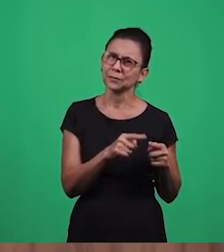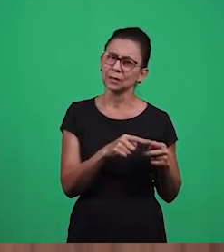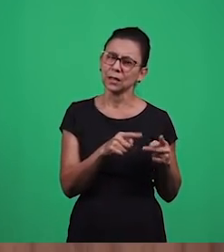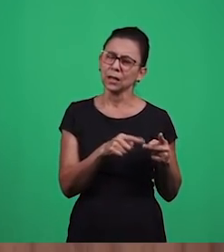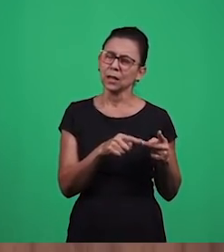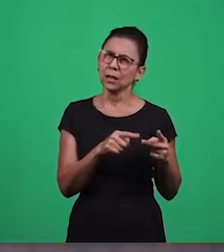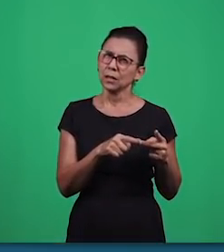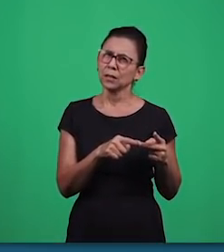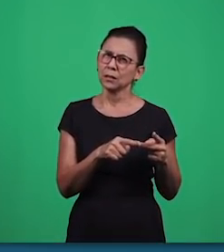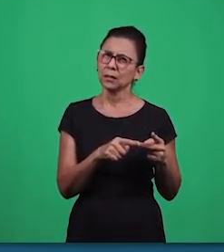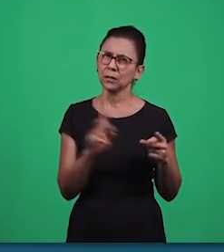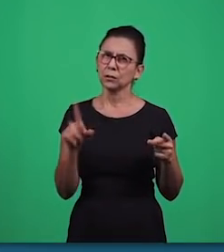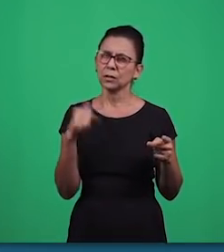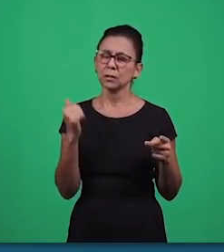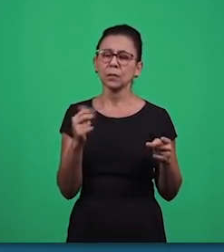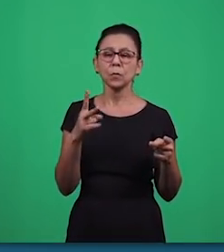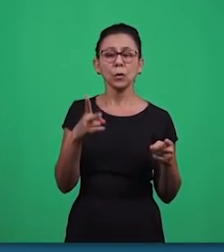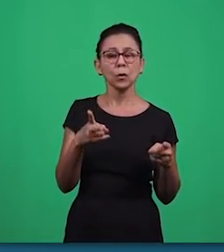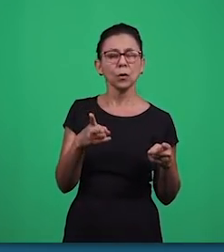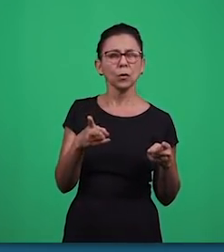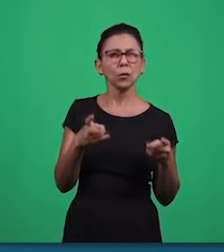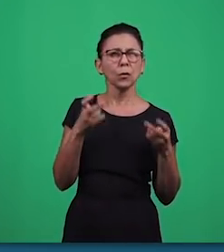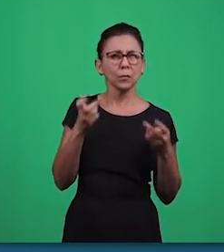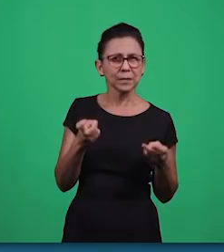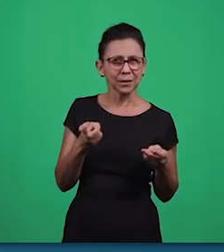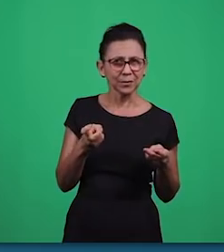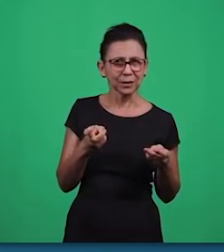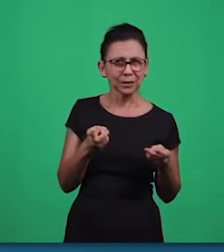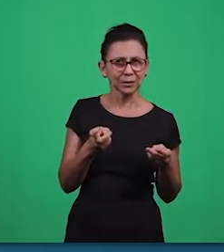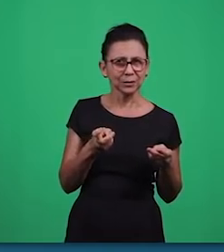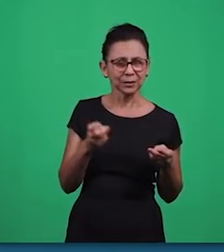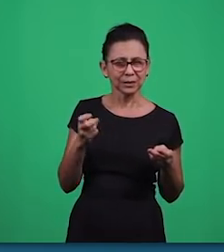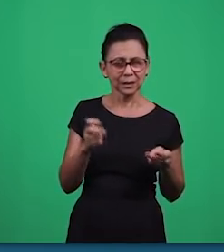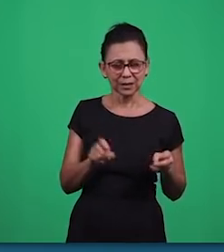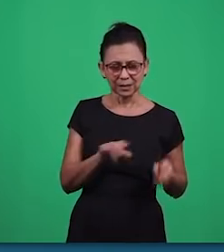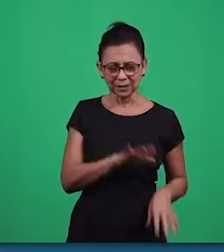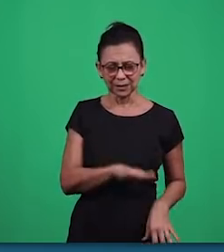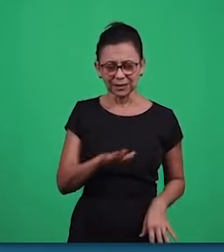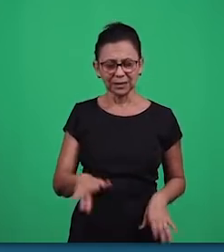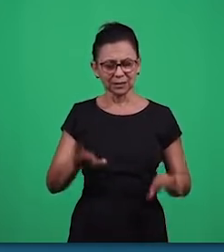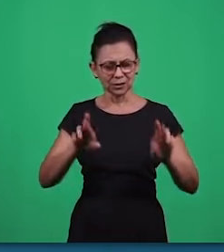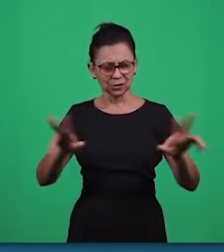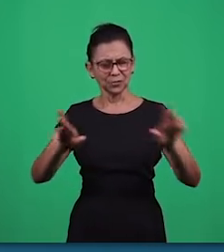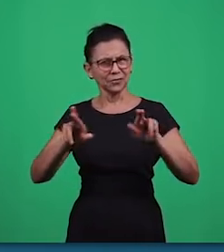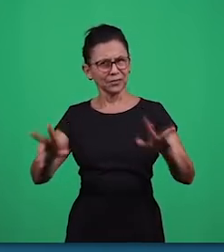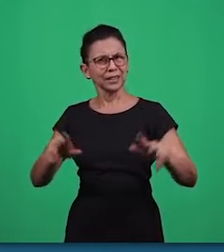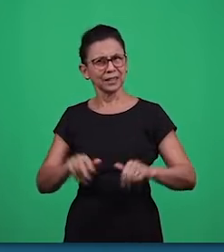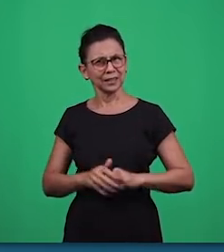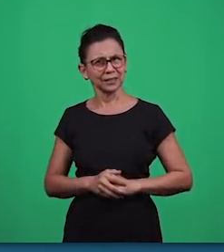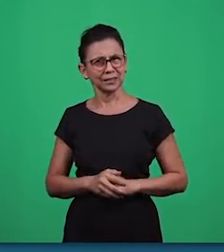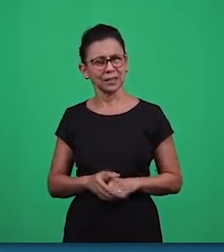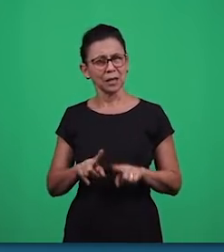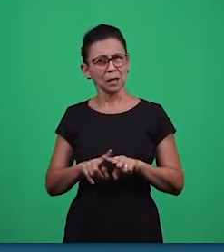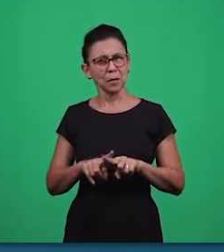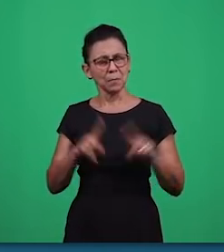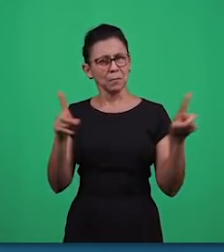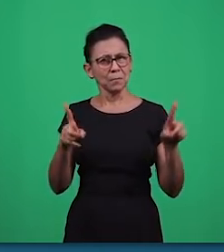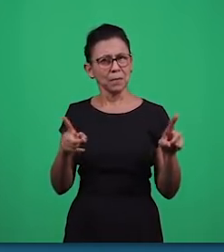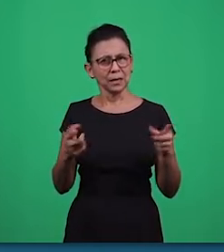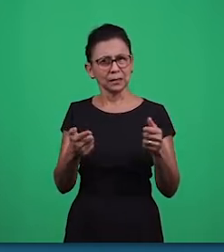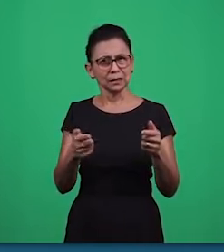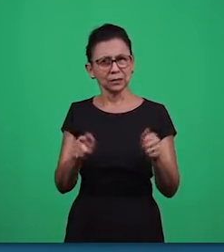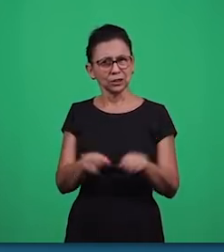estamos vendo como as nossas crianças são diferentes uma das outras, mas podemos pensar, aqueles que são